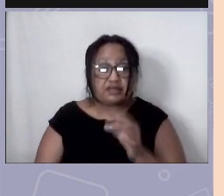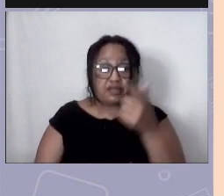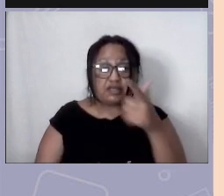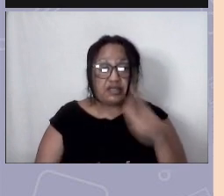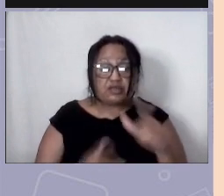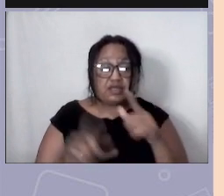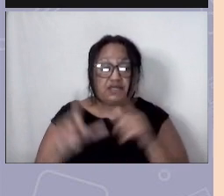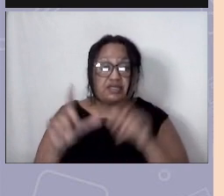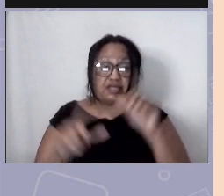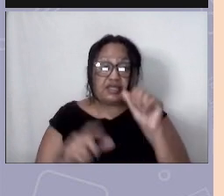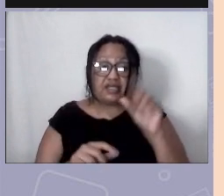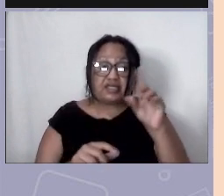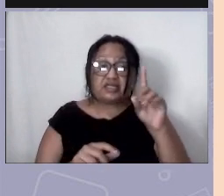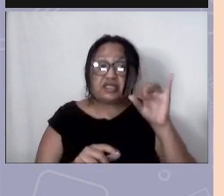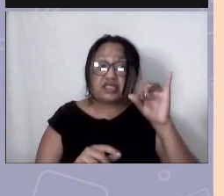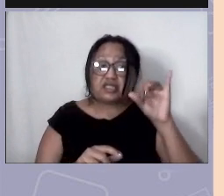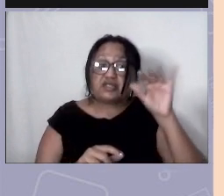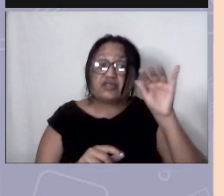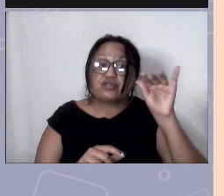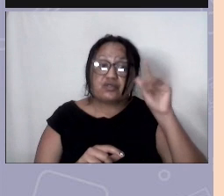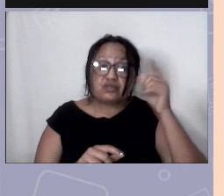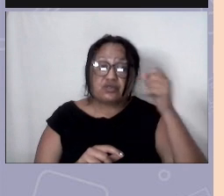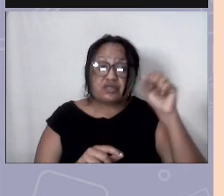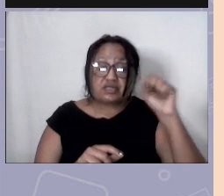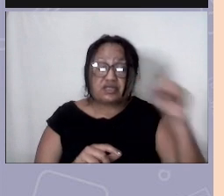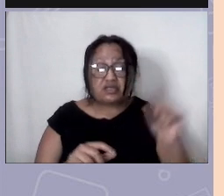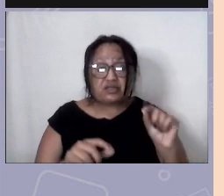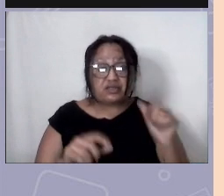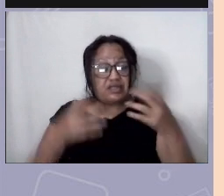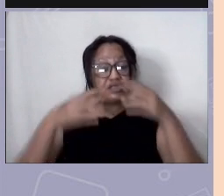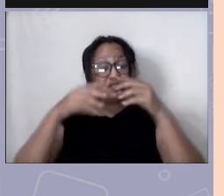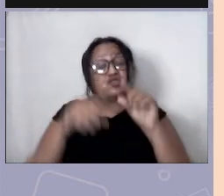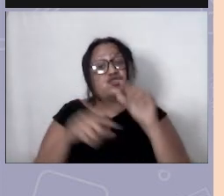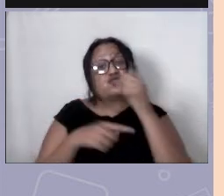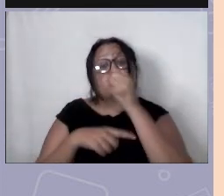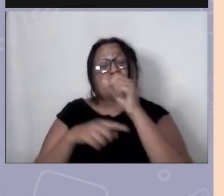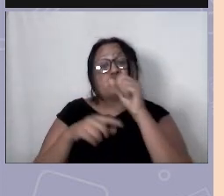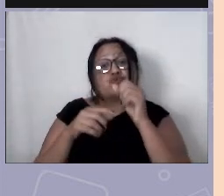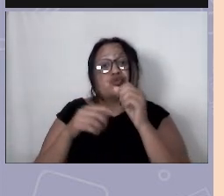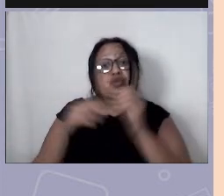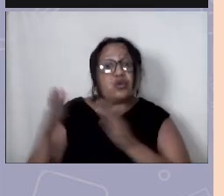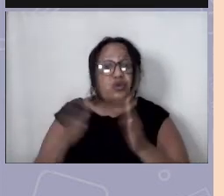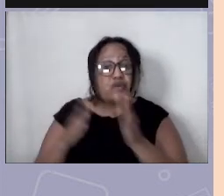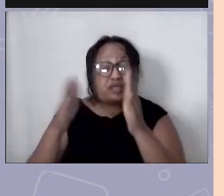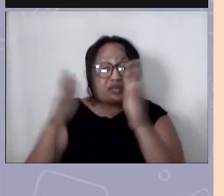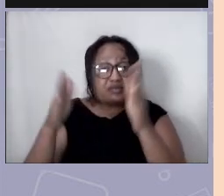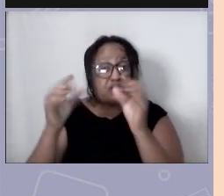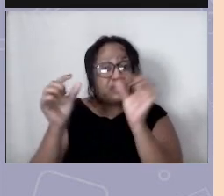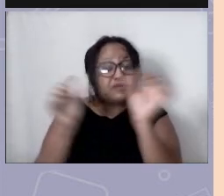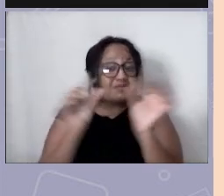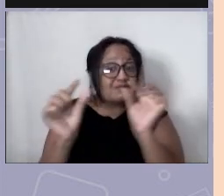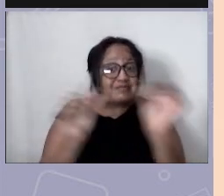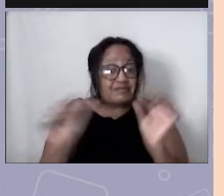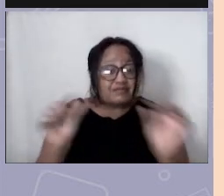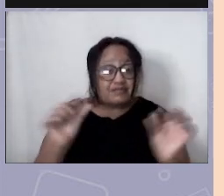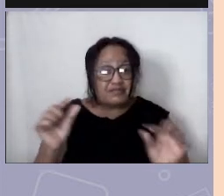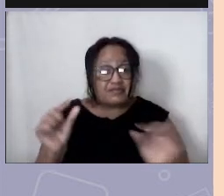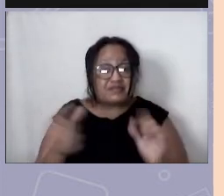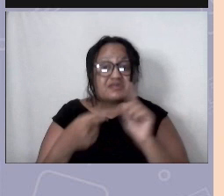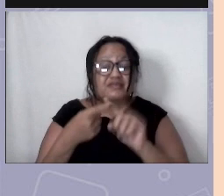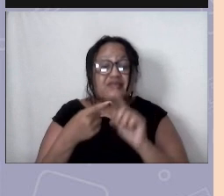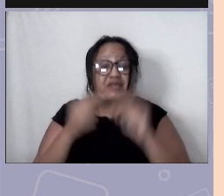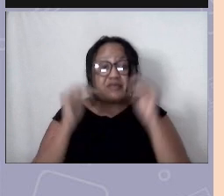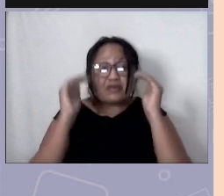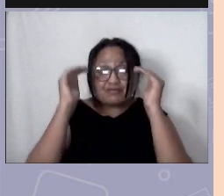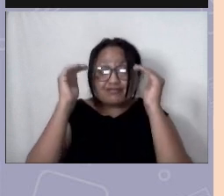a difusão vamos lembrar que é o transporte de solutos é o transporte de partículas certo ela vai também obedecer um gradiente